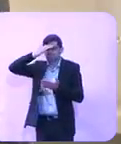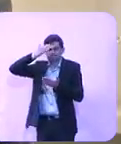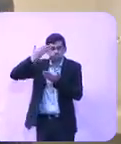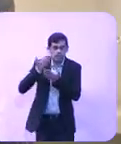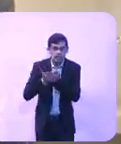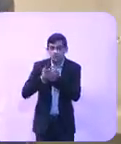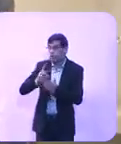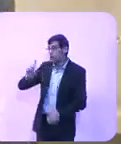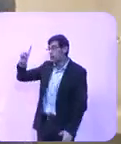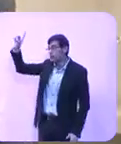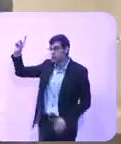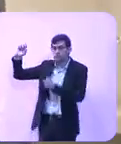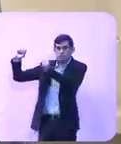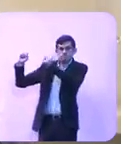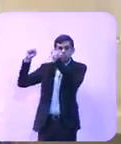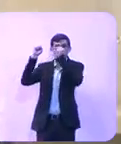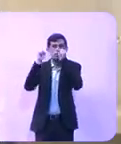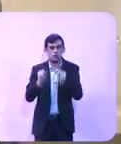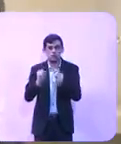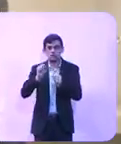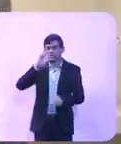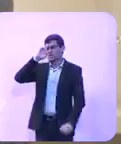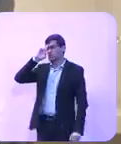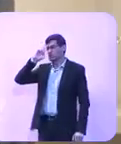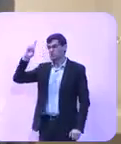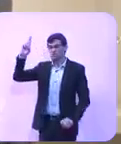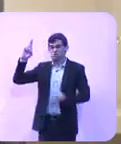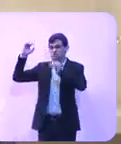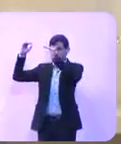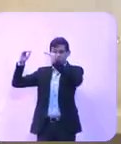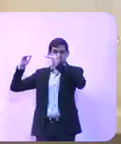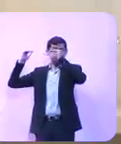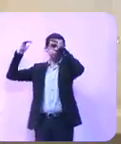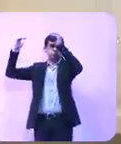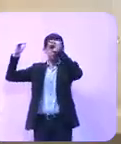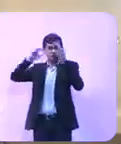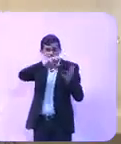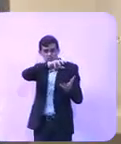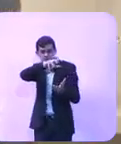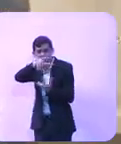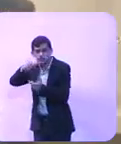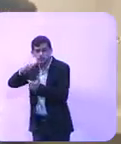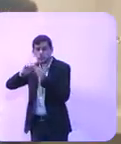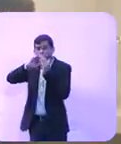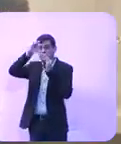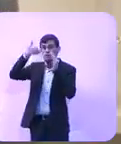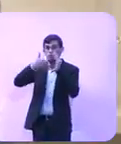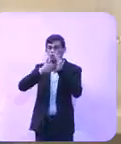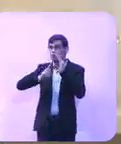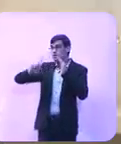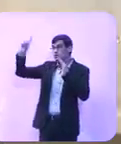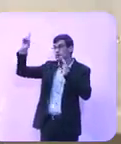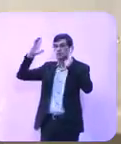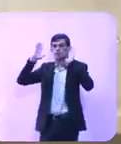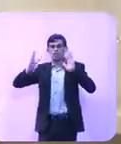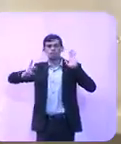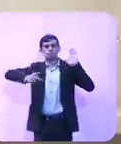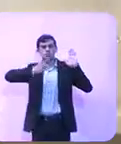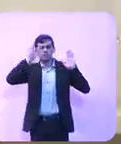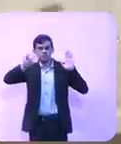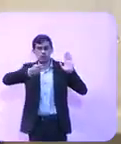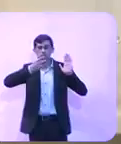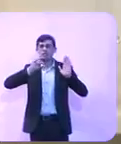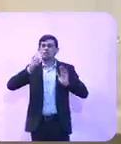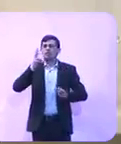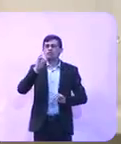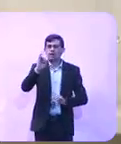que Tu és o Deus Todo-Poderoso, o Senhor dos céus e da terra, e que aquilo que o Senhor prometeu vai acontecer. Tu não és